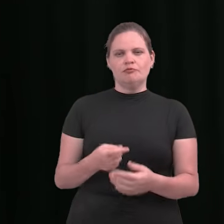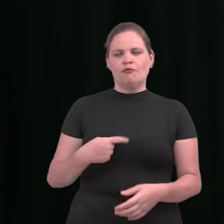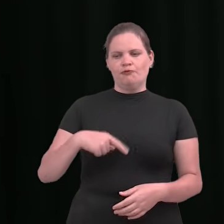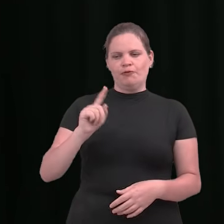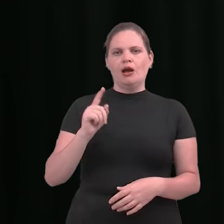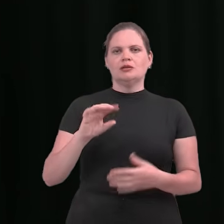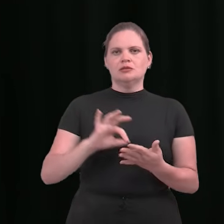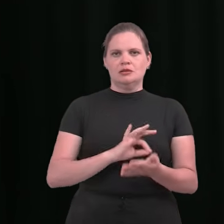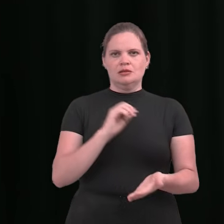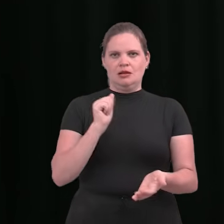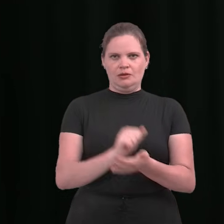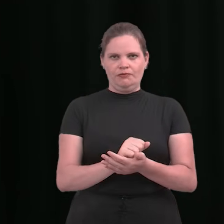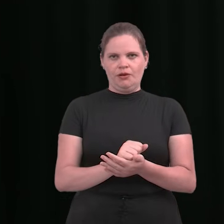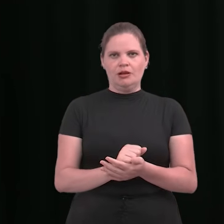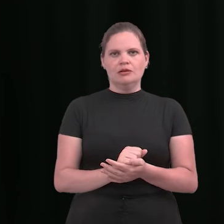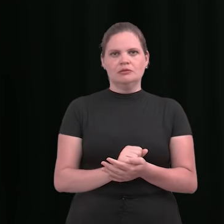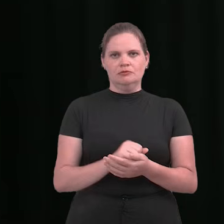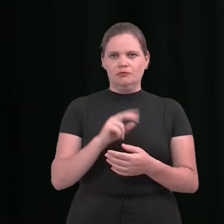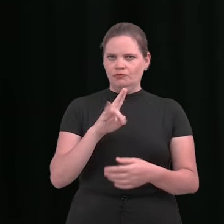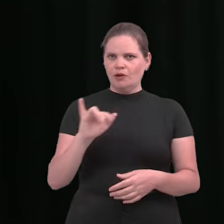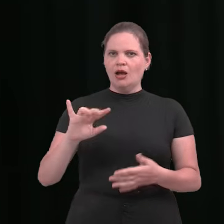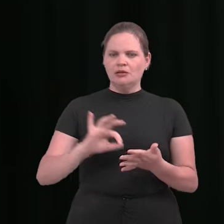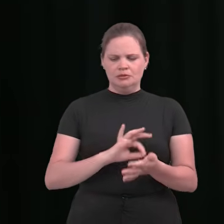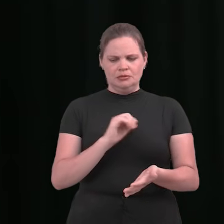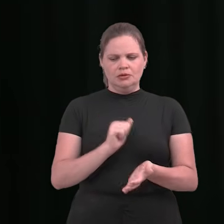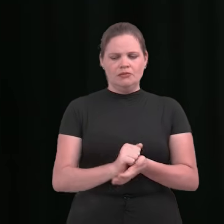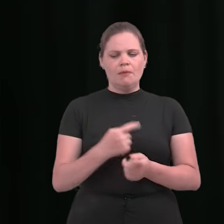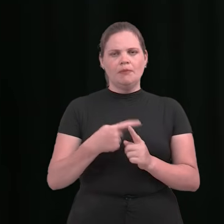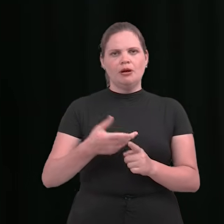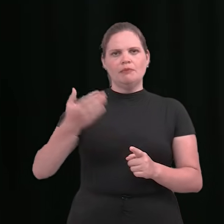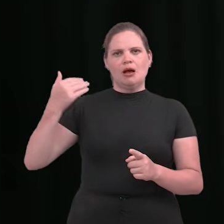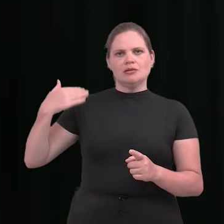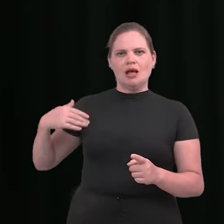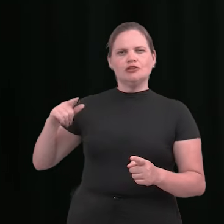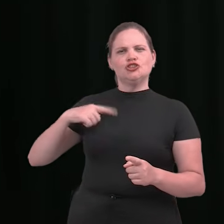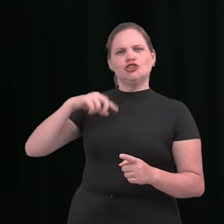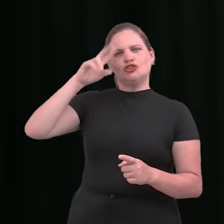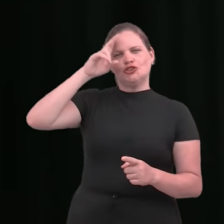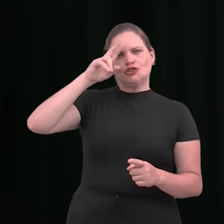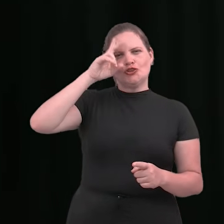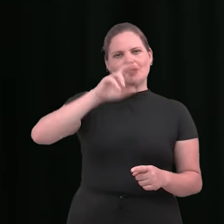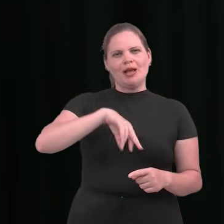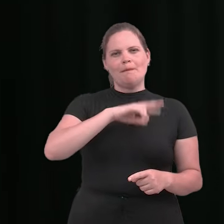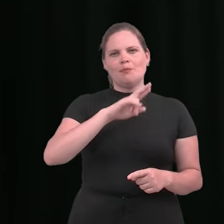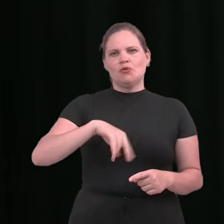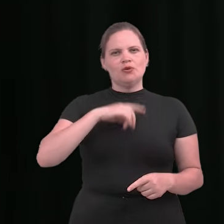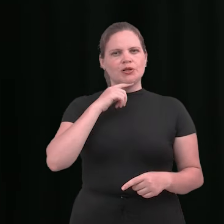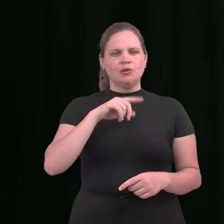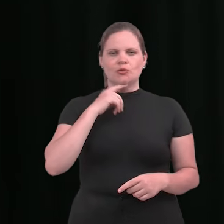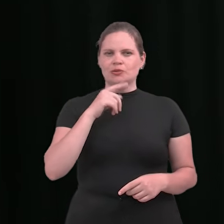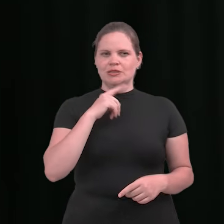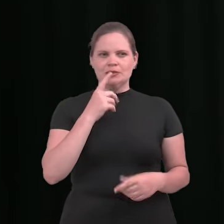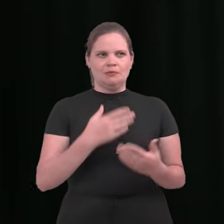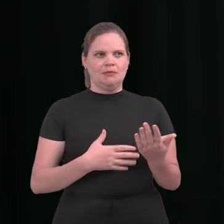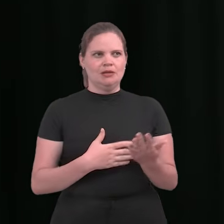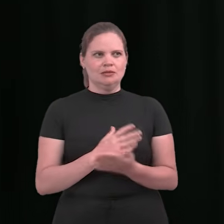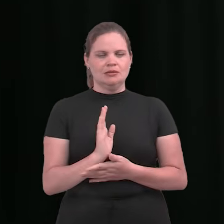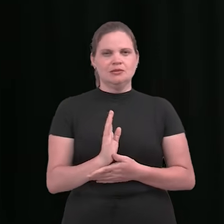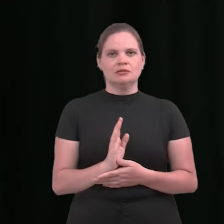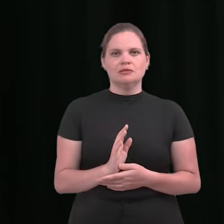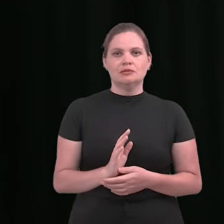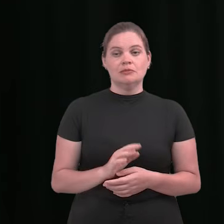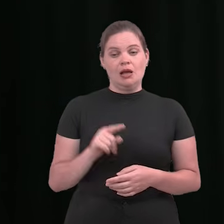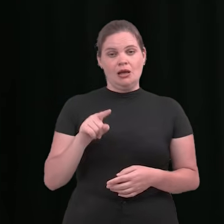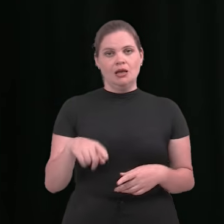fazer o concurso, e ele já vinha de uma história de concursos anteriores, que foram concursos que não houve sucesso, É verdade. a gente de